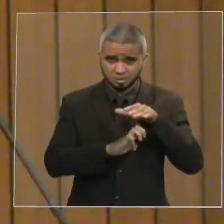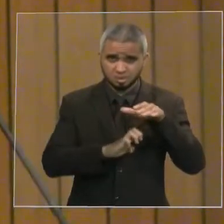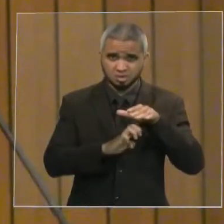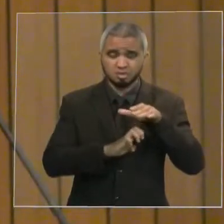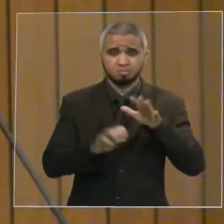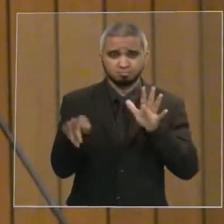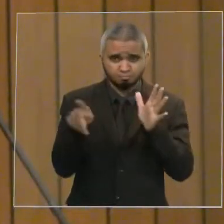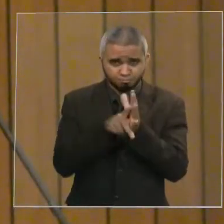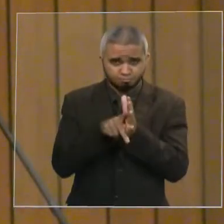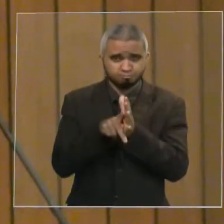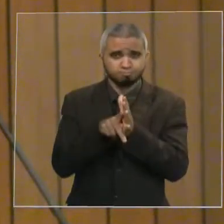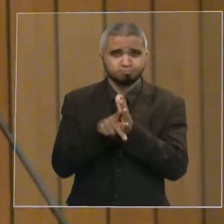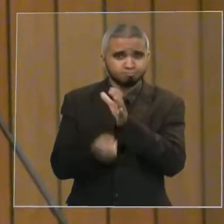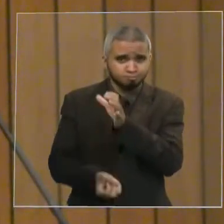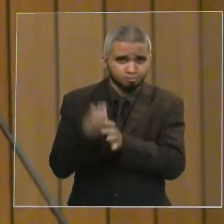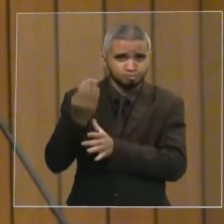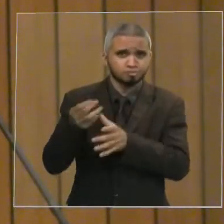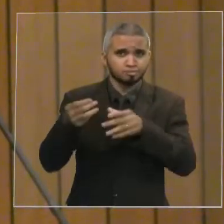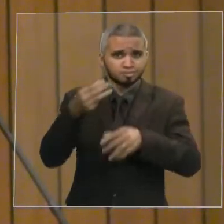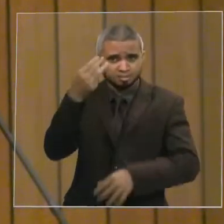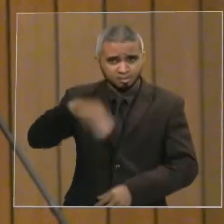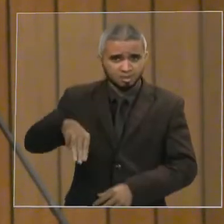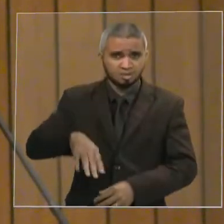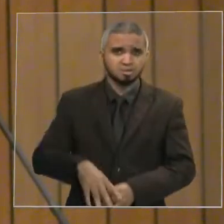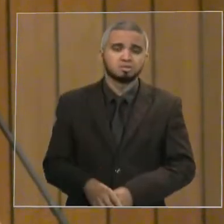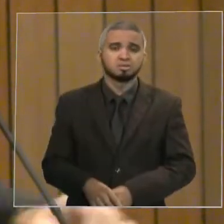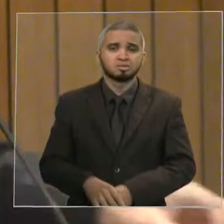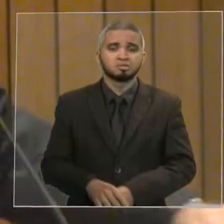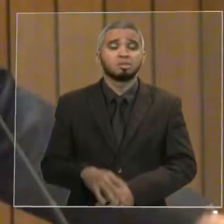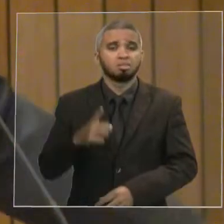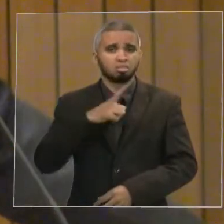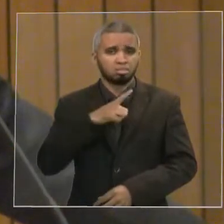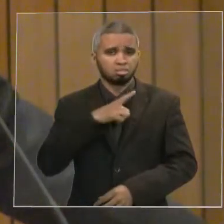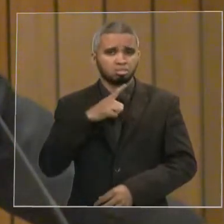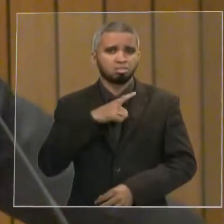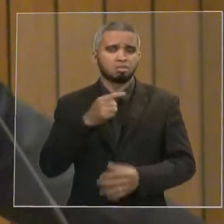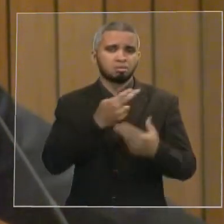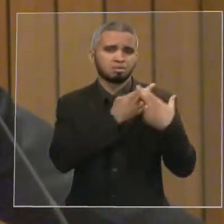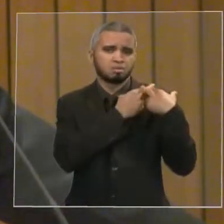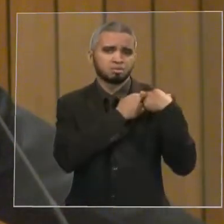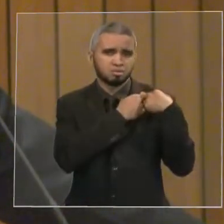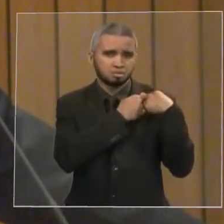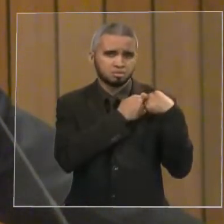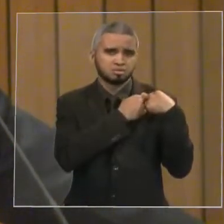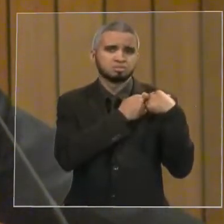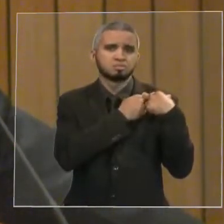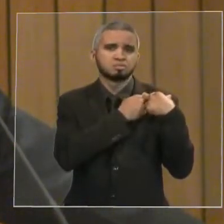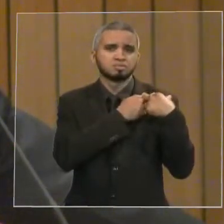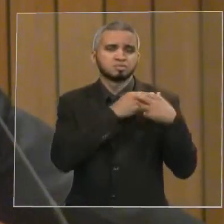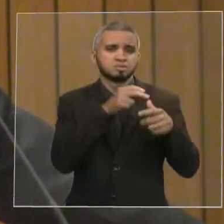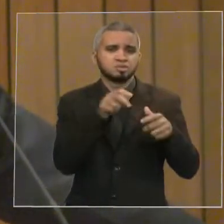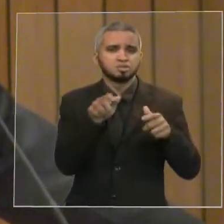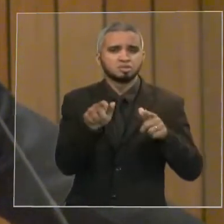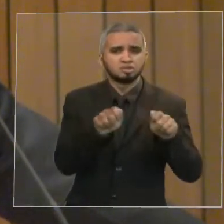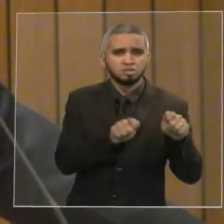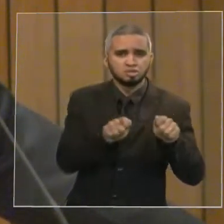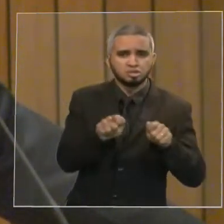genuinamente maranhense e que tem as responsabilidades de